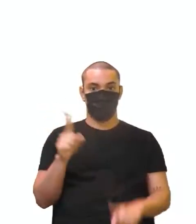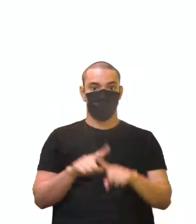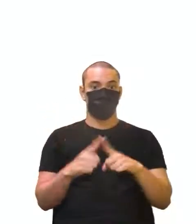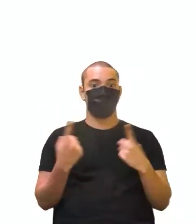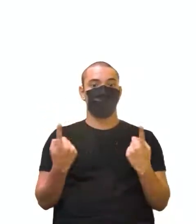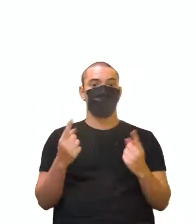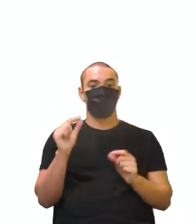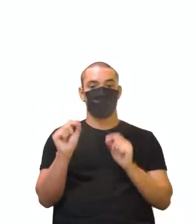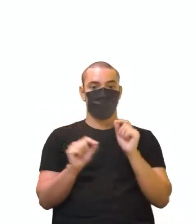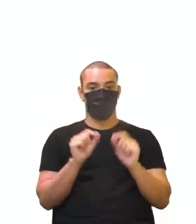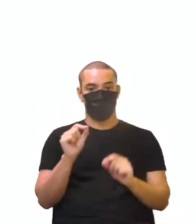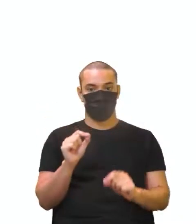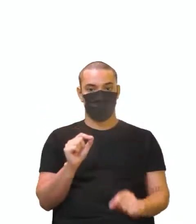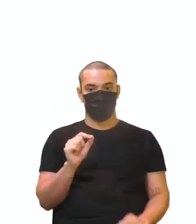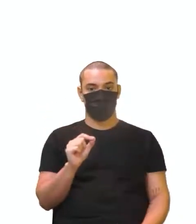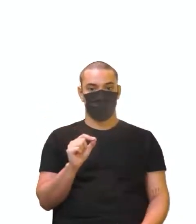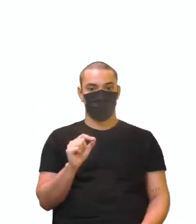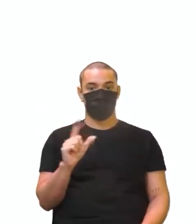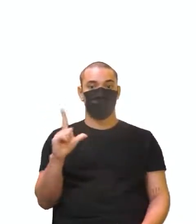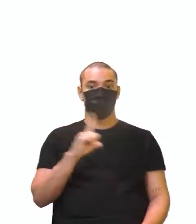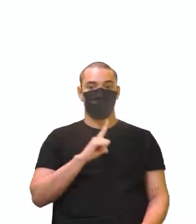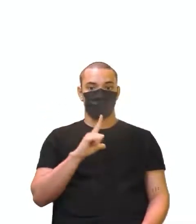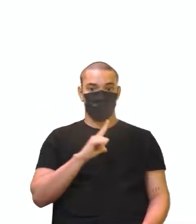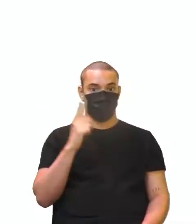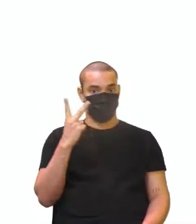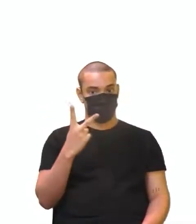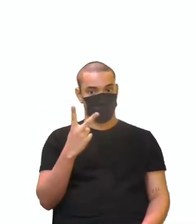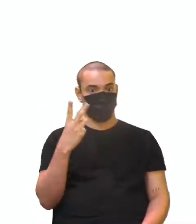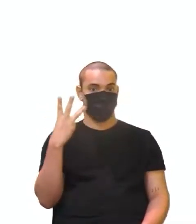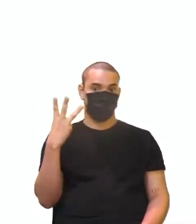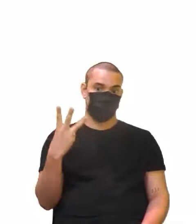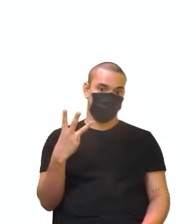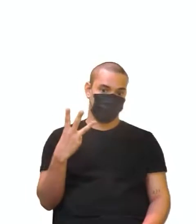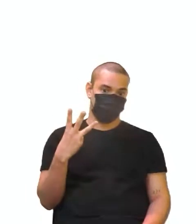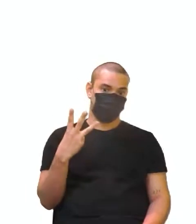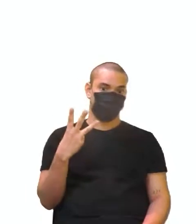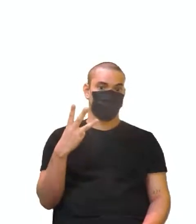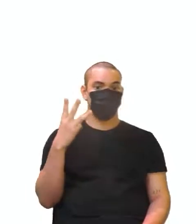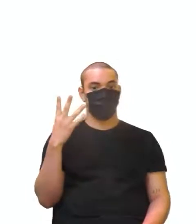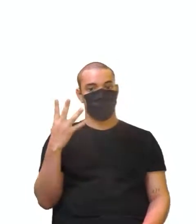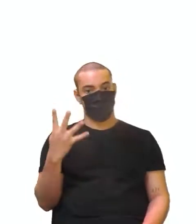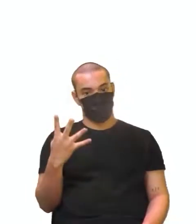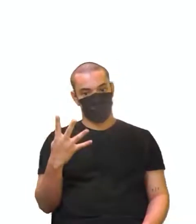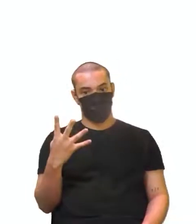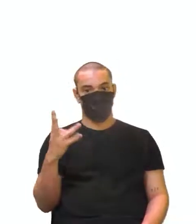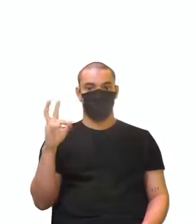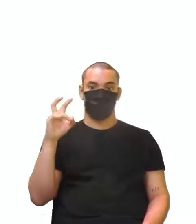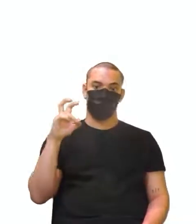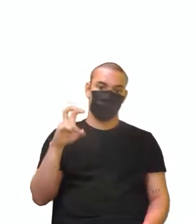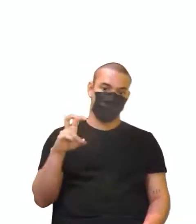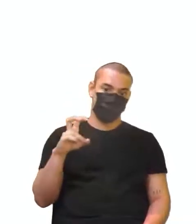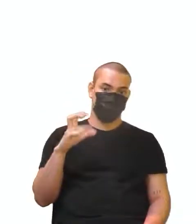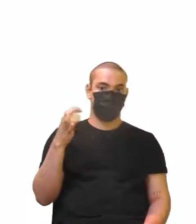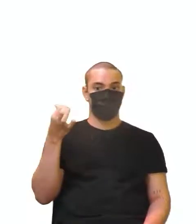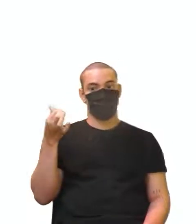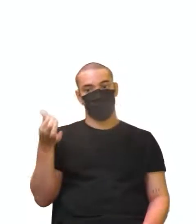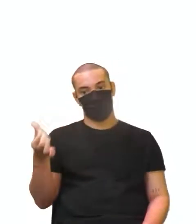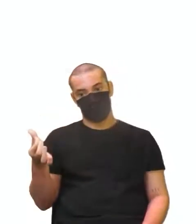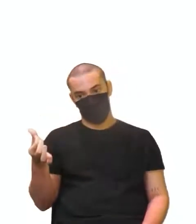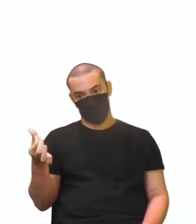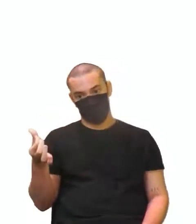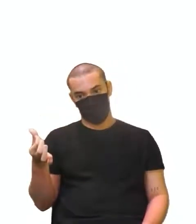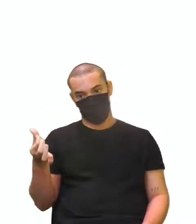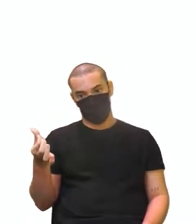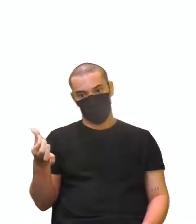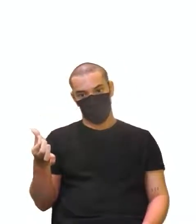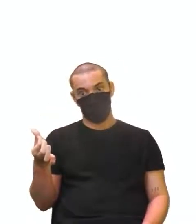só, o dado tem 1, tem o 2, tem o 3, tem o 4 e tem o 5.